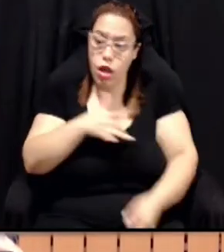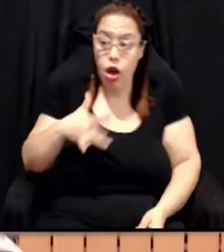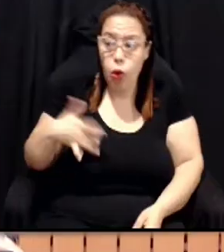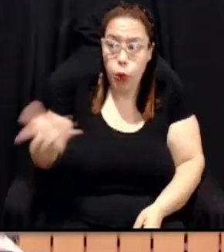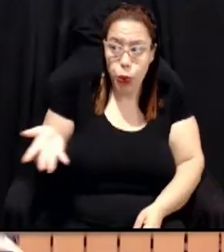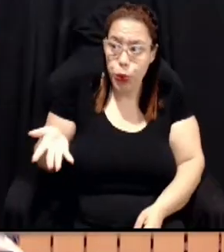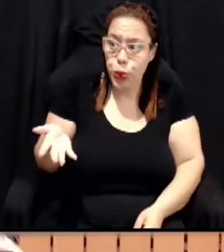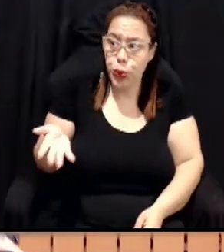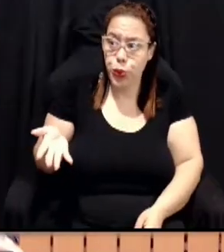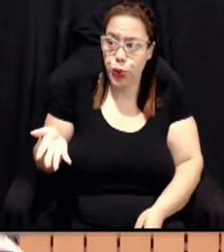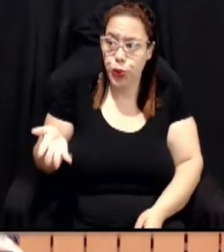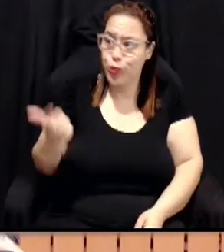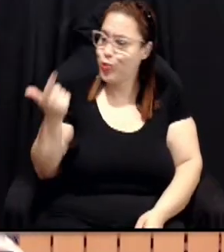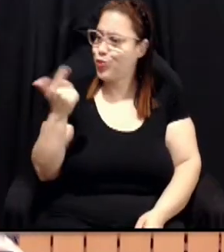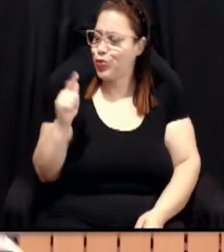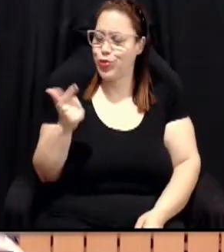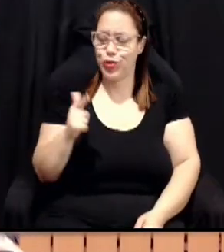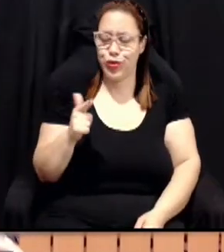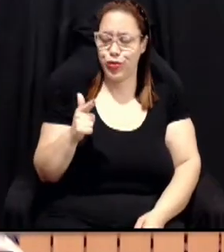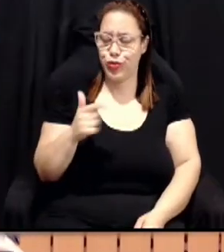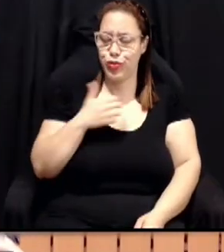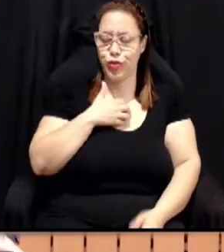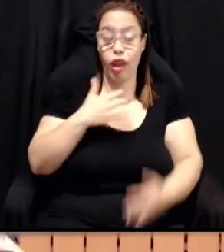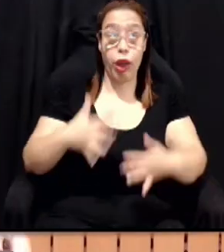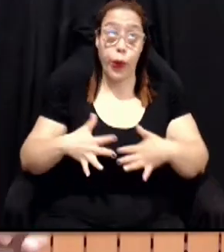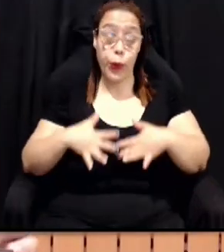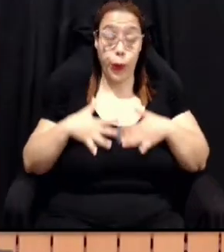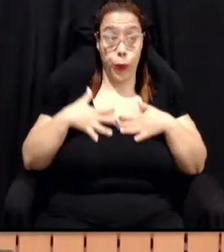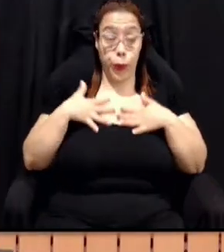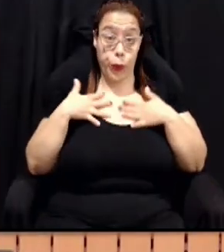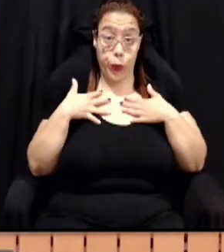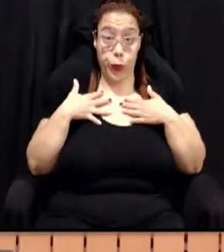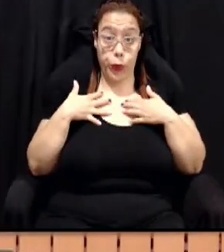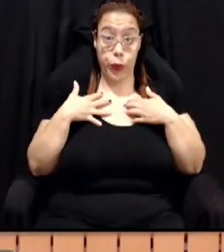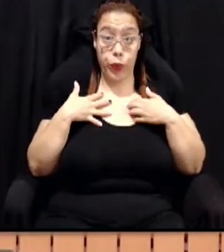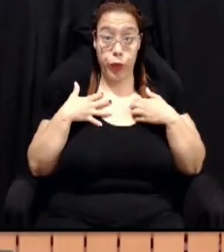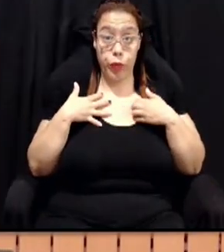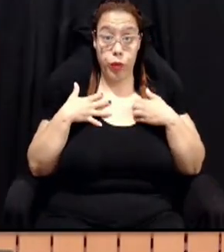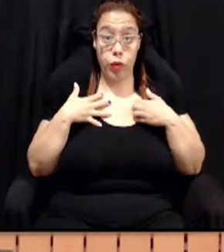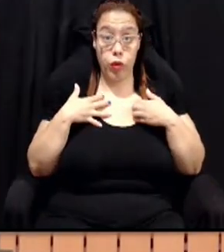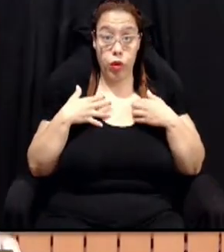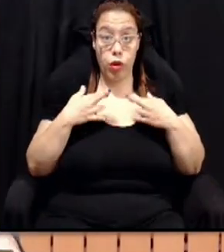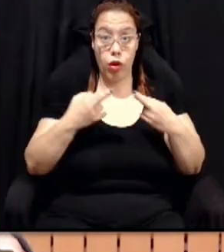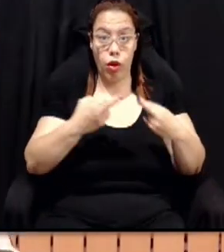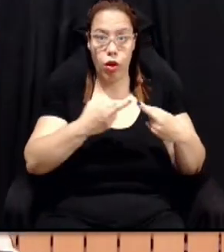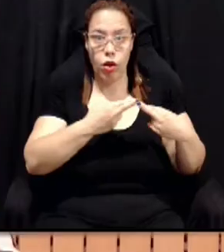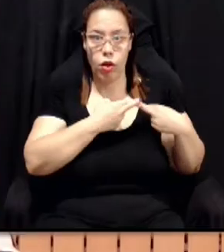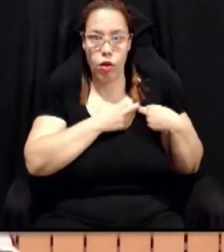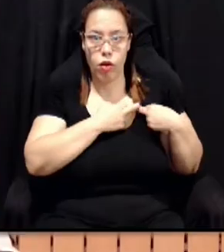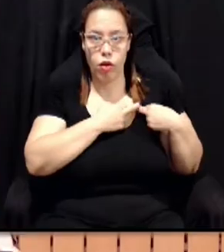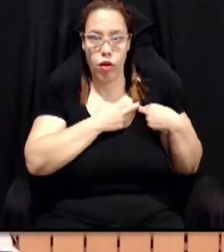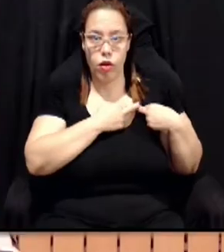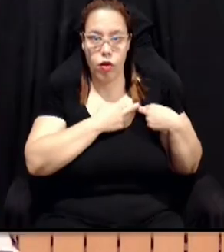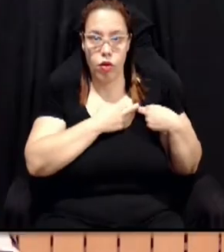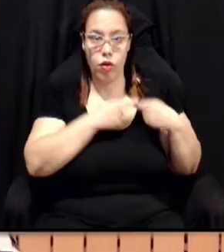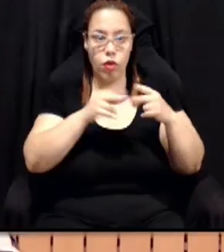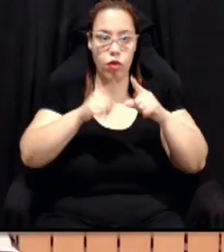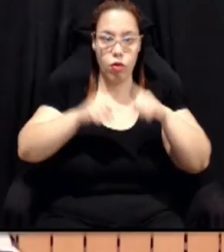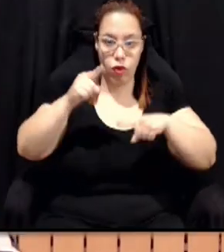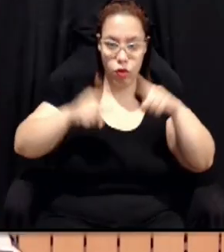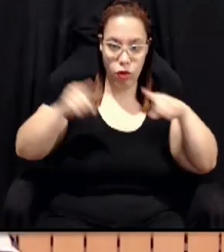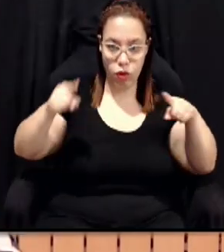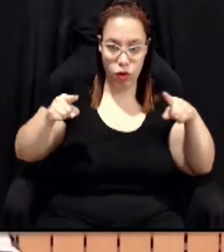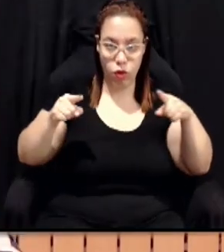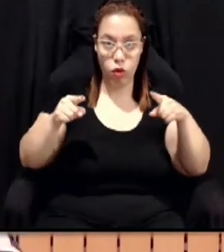há nenhum orgulho, né, a se colocar a respeito disso. A gente tem uma divergência de fundo aqui, que